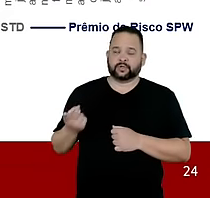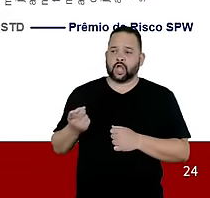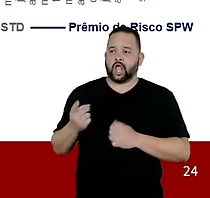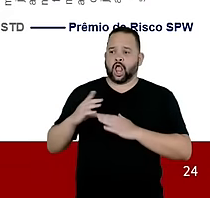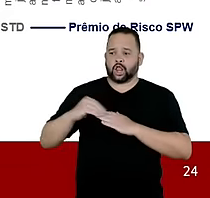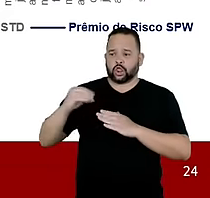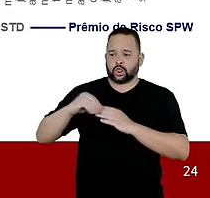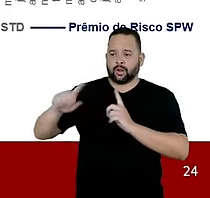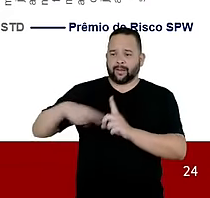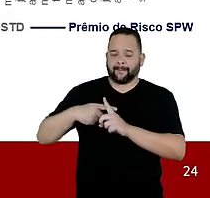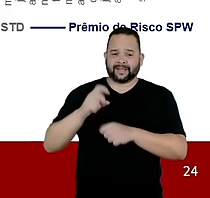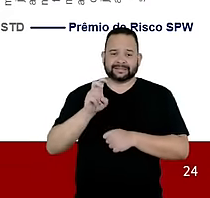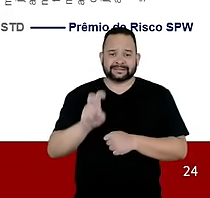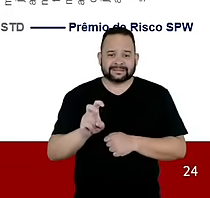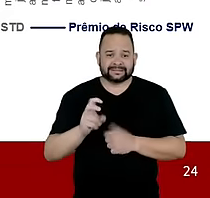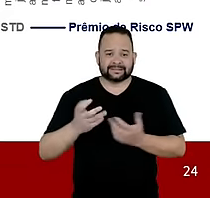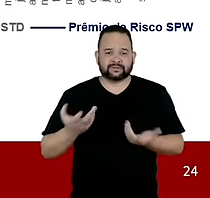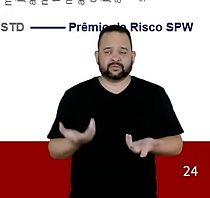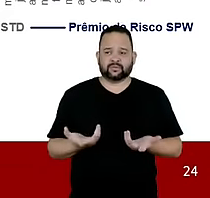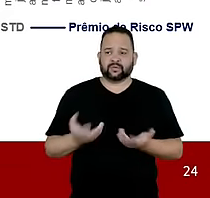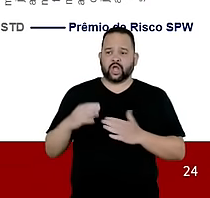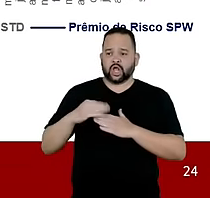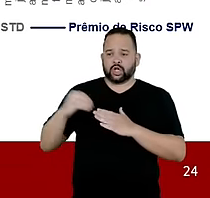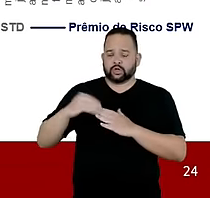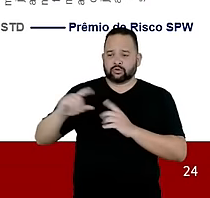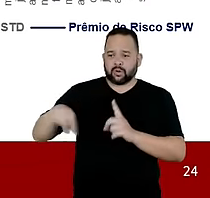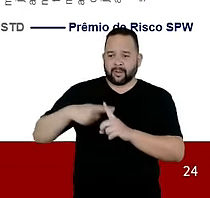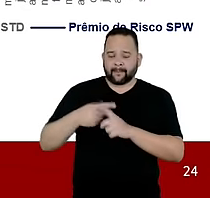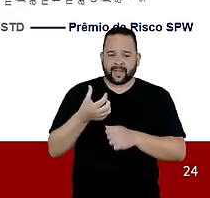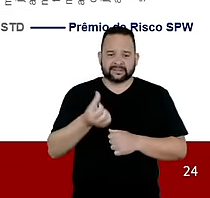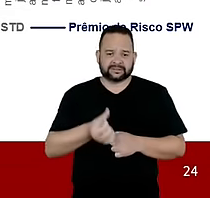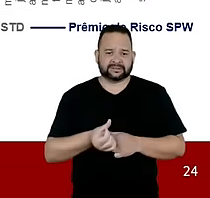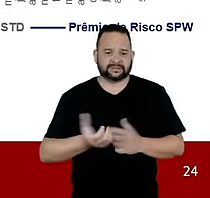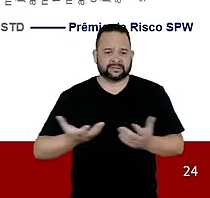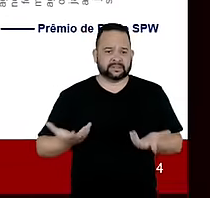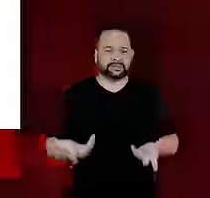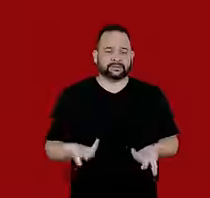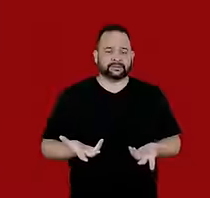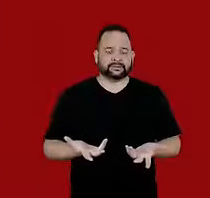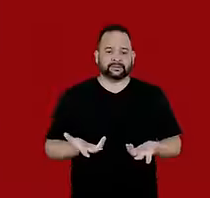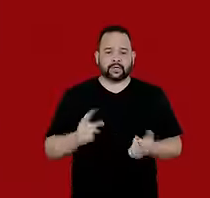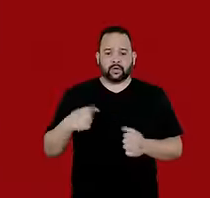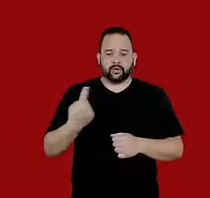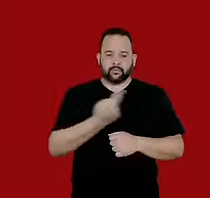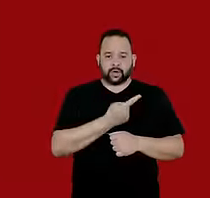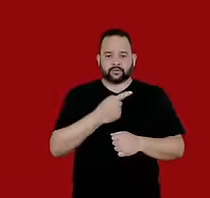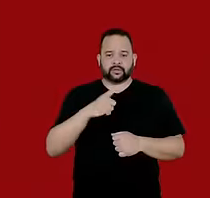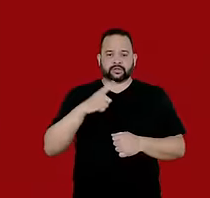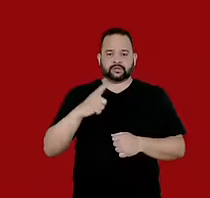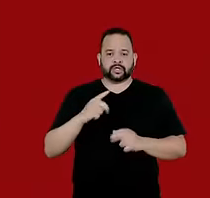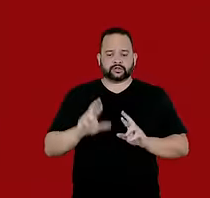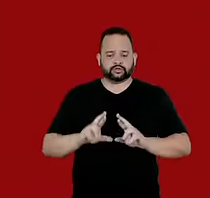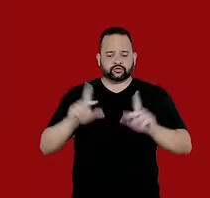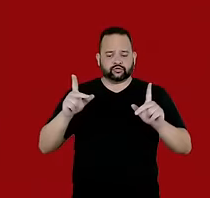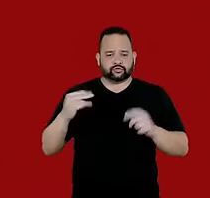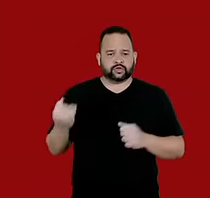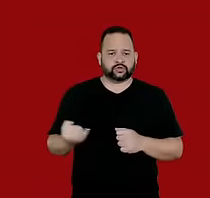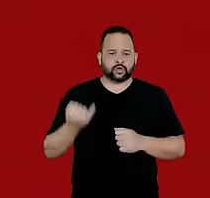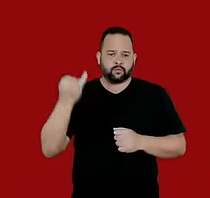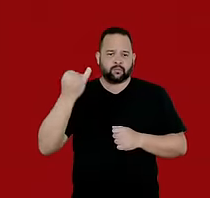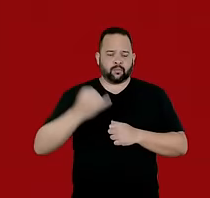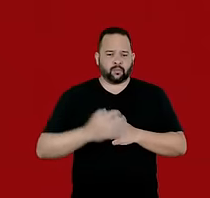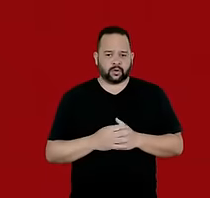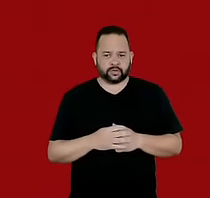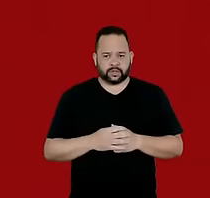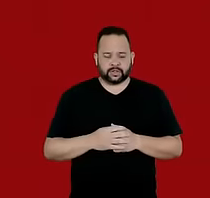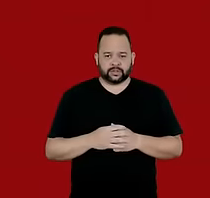dólar mais 6 com papéis Triple A então pra gente eh existe uma diferença importante hoje a gente tem mais um um viés